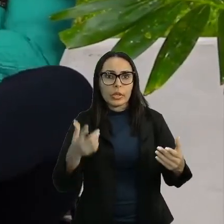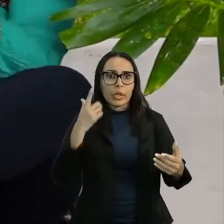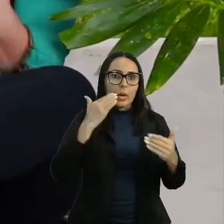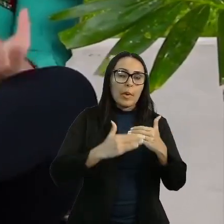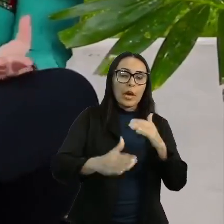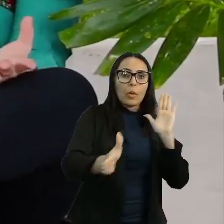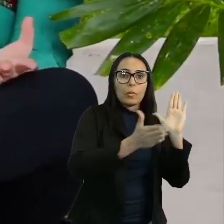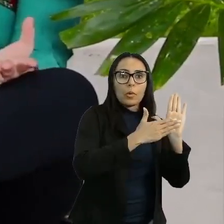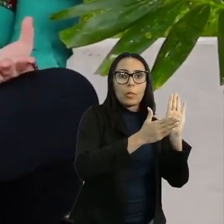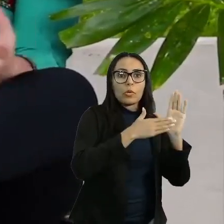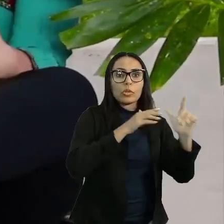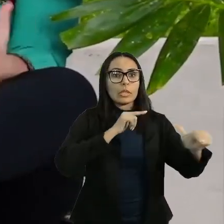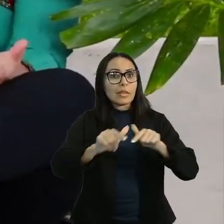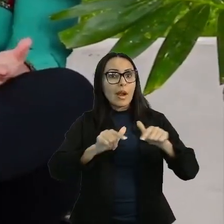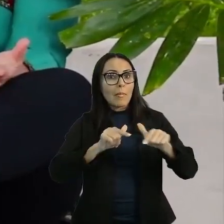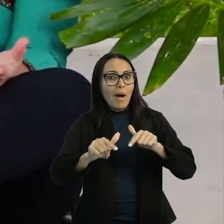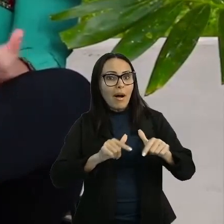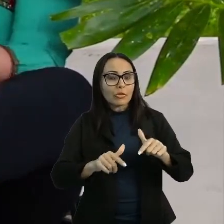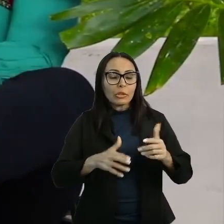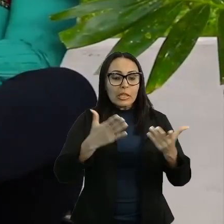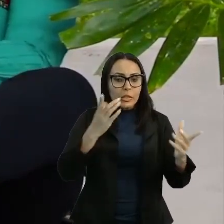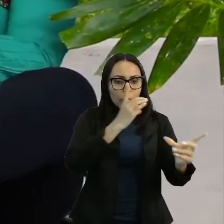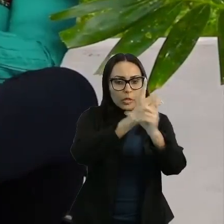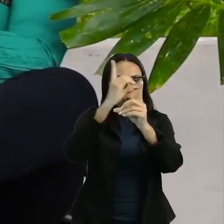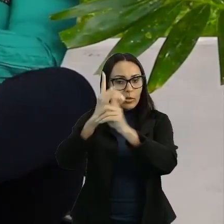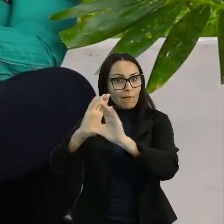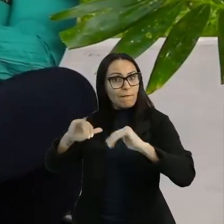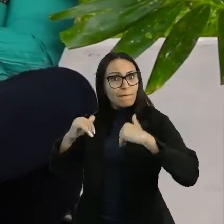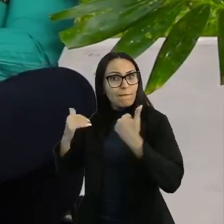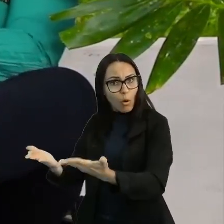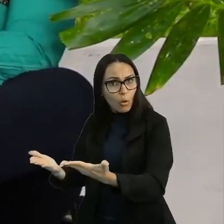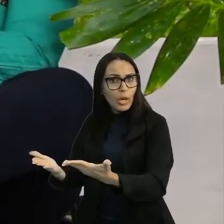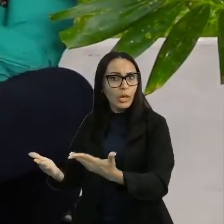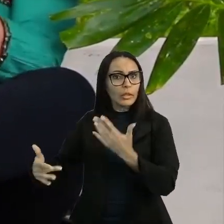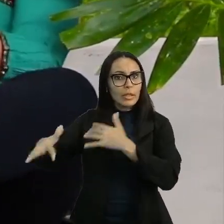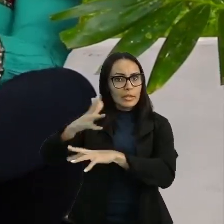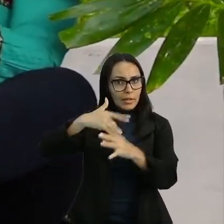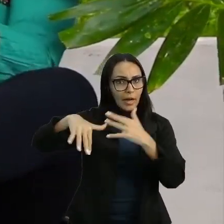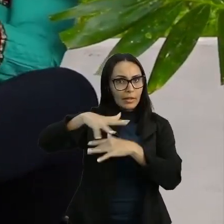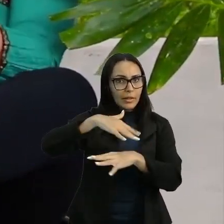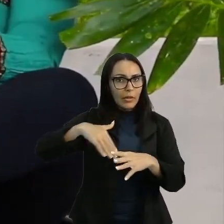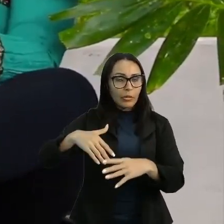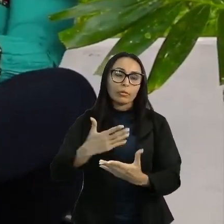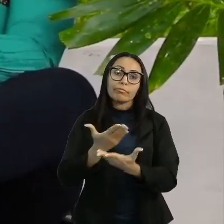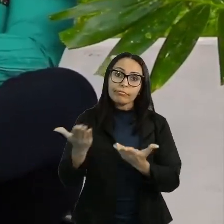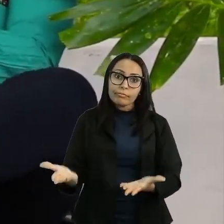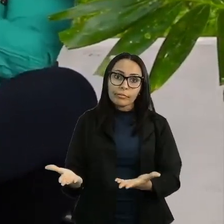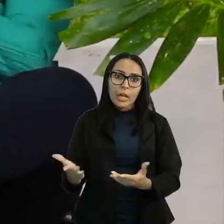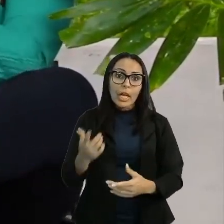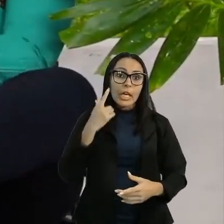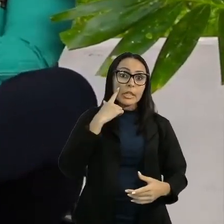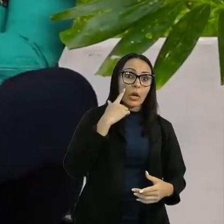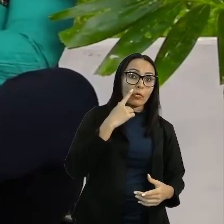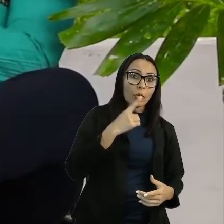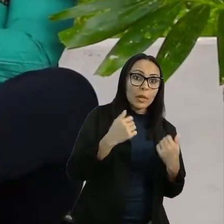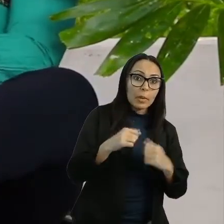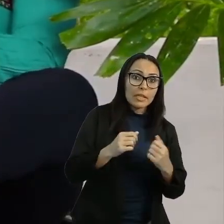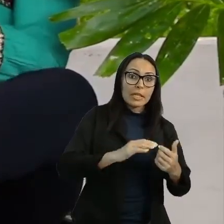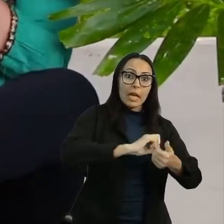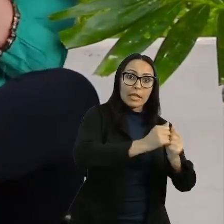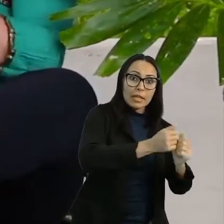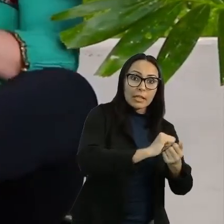professores. E essa é a grande parte. São um número bem menor que são os monges renunciados que moram nos templos, celibatários.